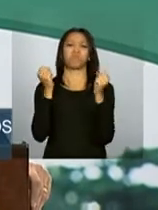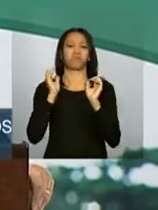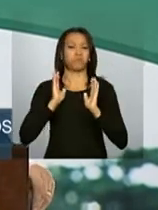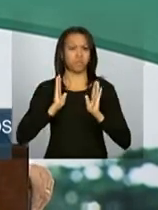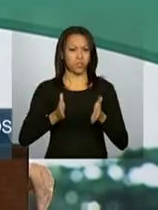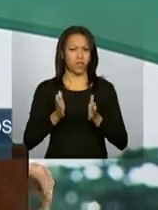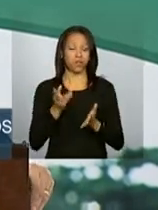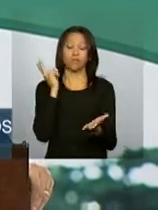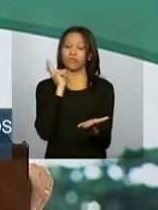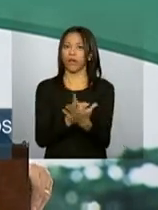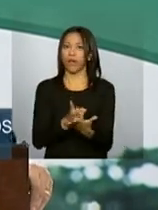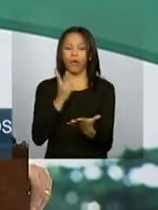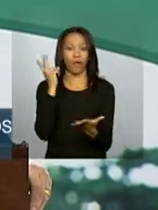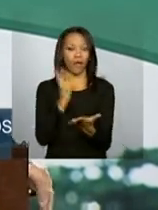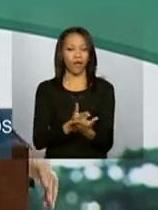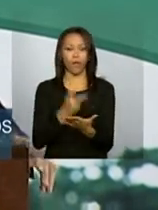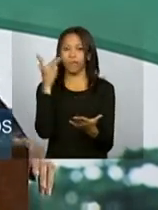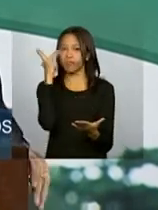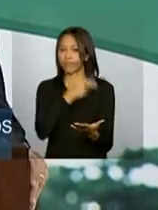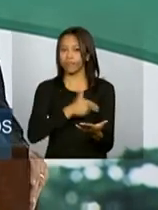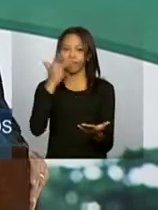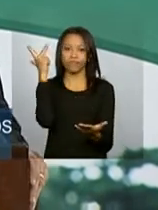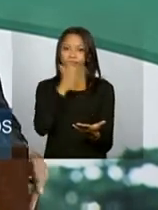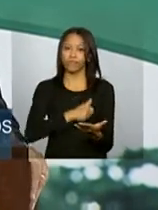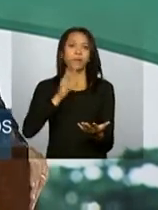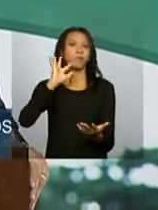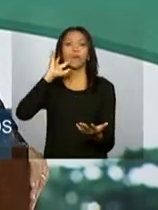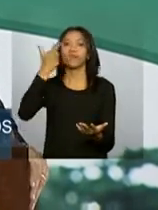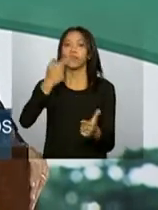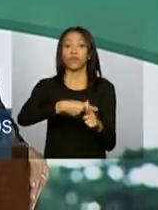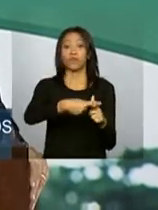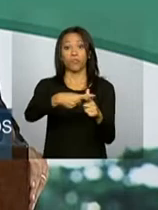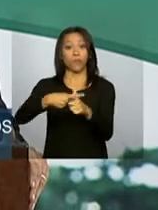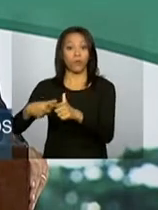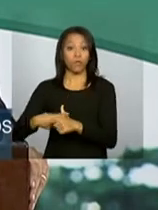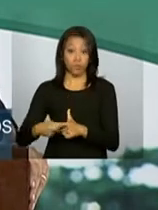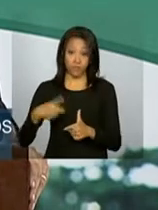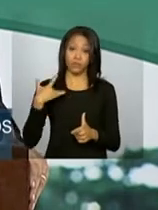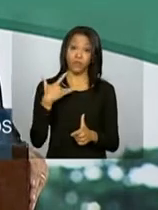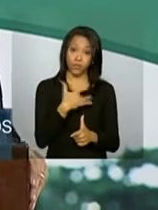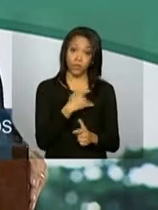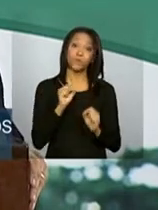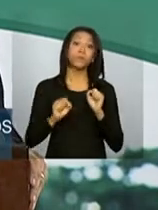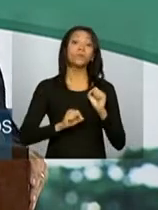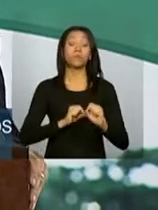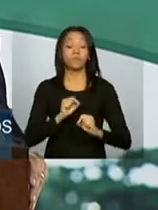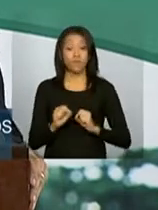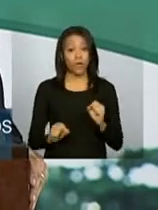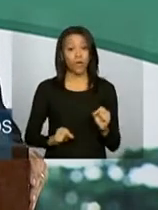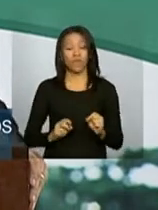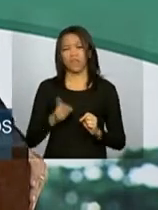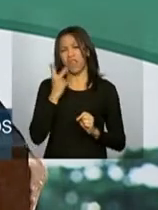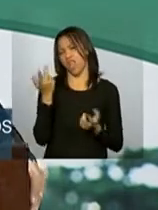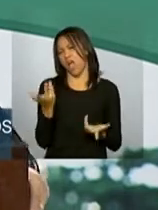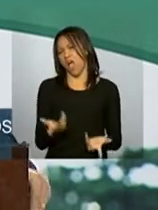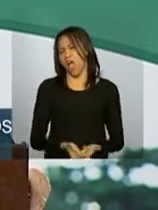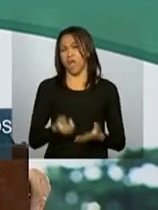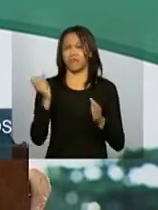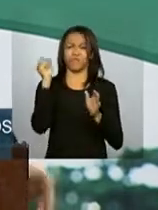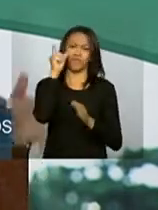Desde sempre, a desculpa para não resolver os problemas de saúde era dizer que se trata de uma questão complexa